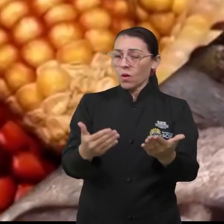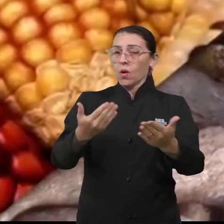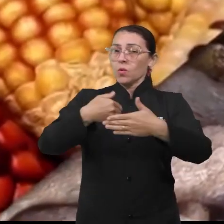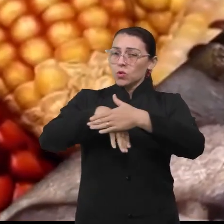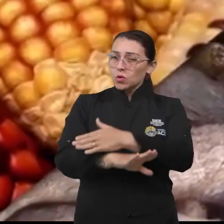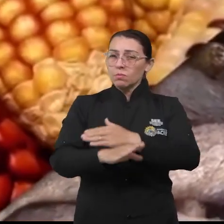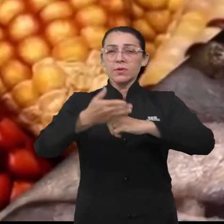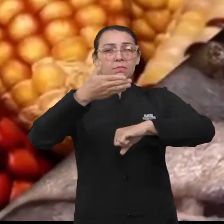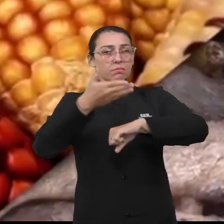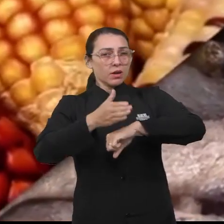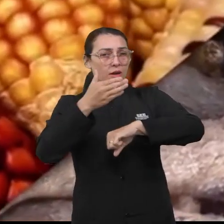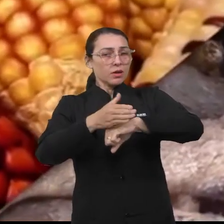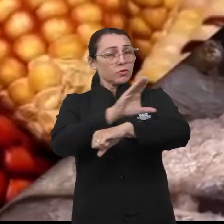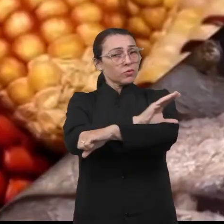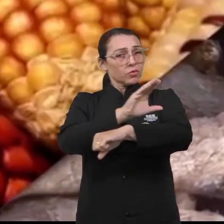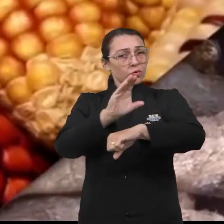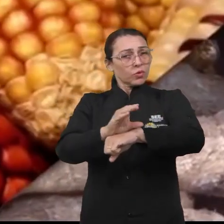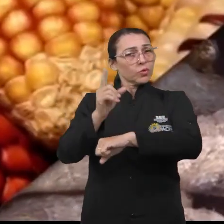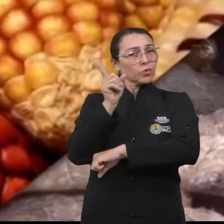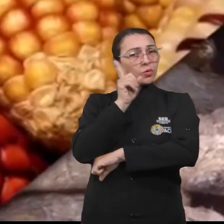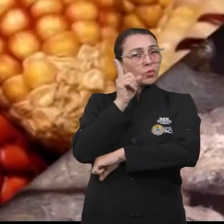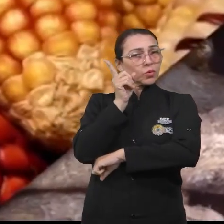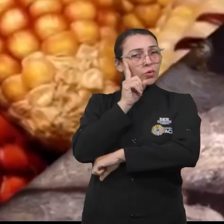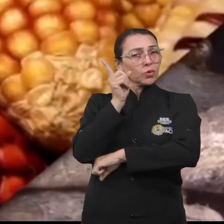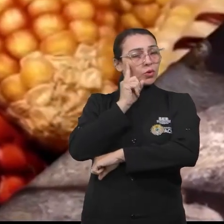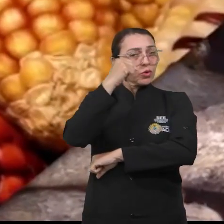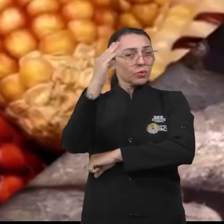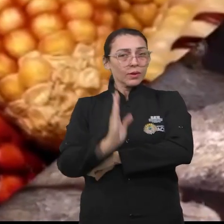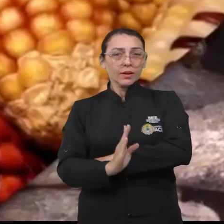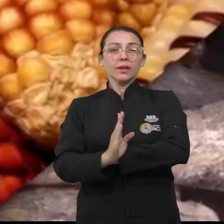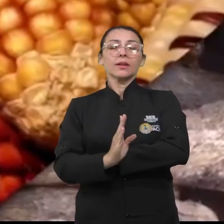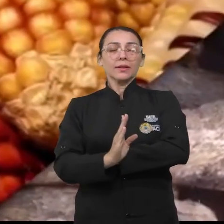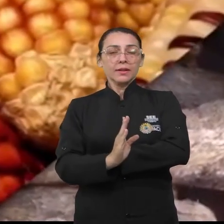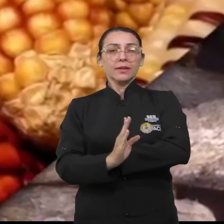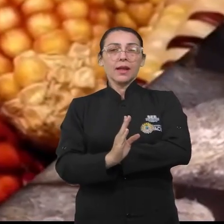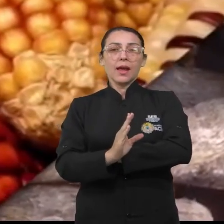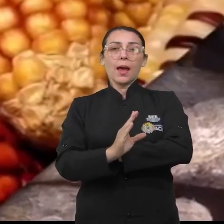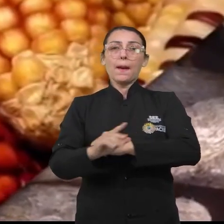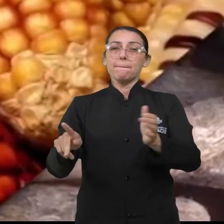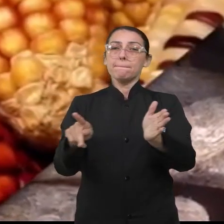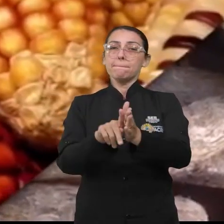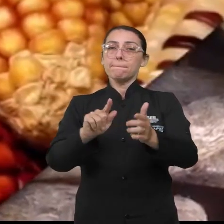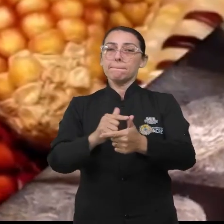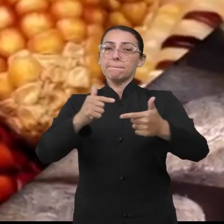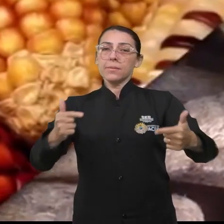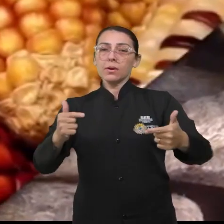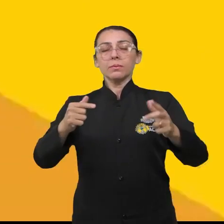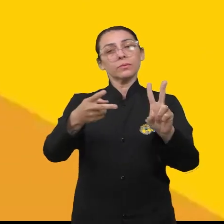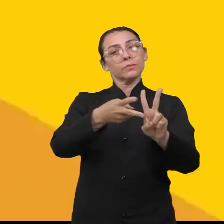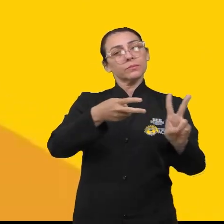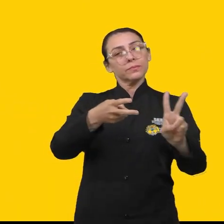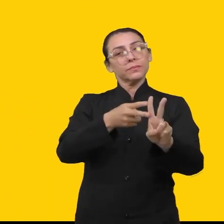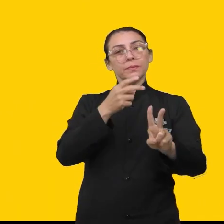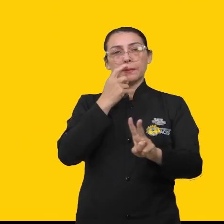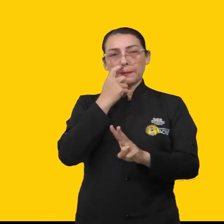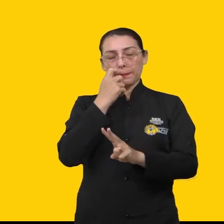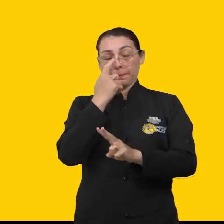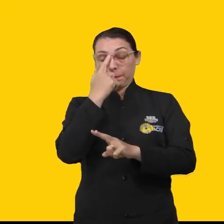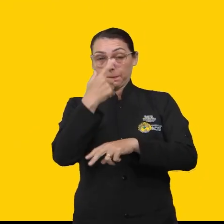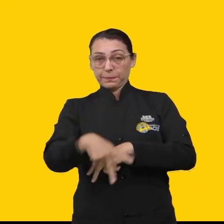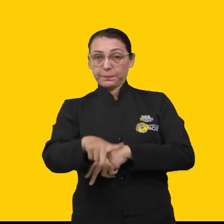hábitos e práticas culturais do cotidiano dos brasileiros são heranças indígenas.